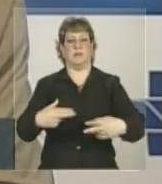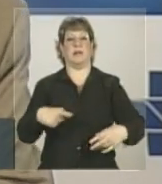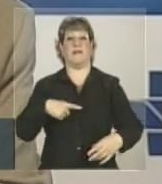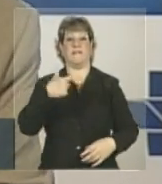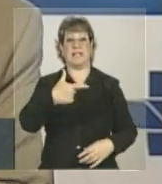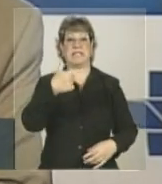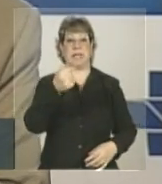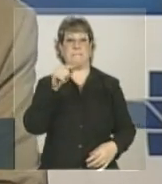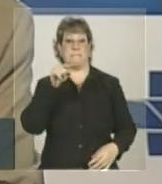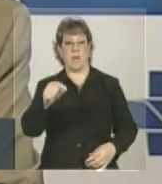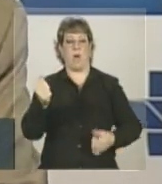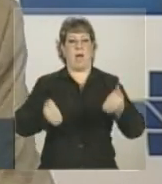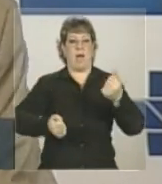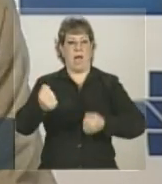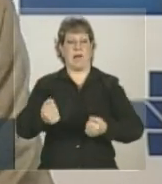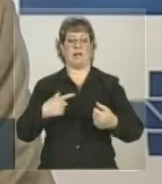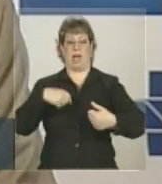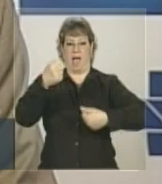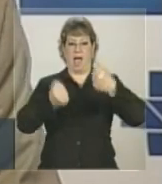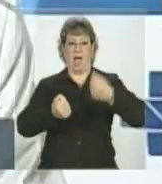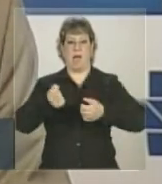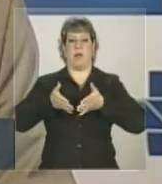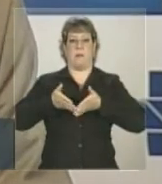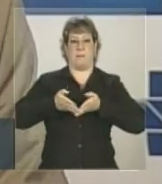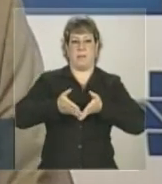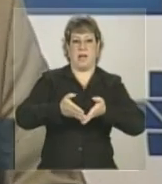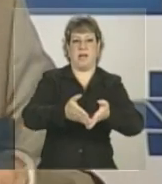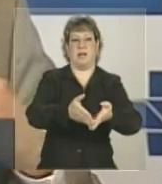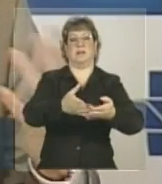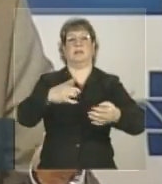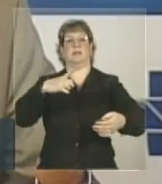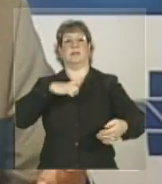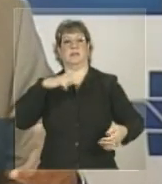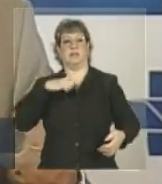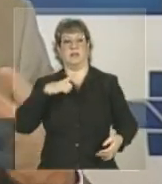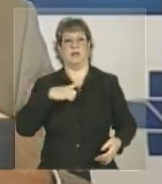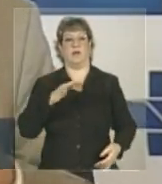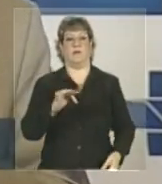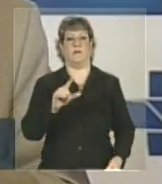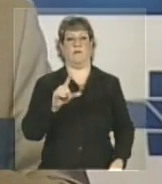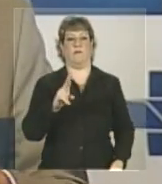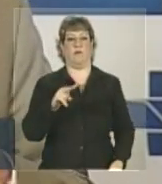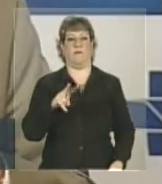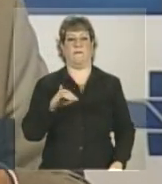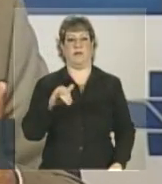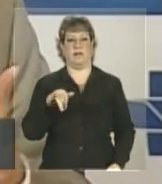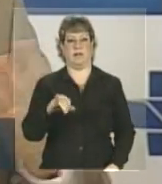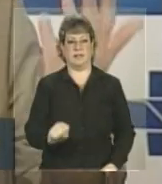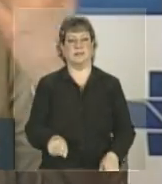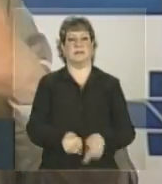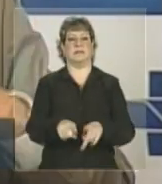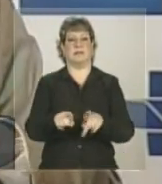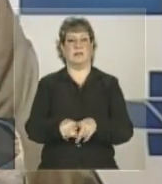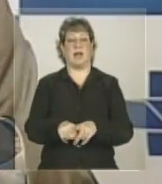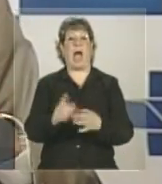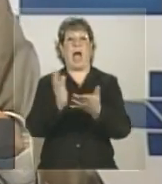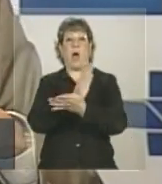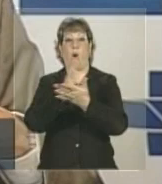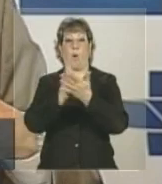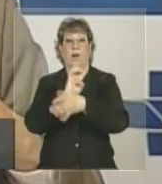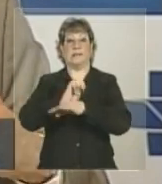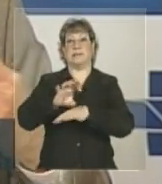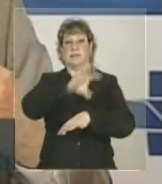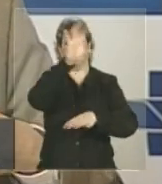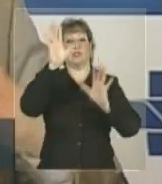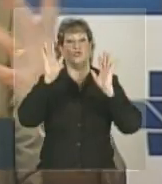são utilizados, aí terrestres, marítimos e fluviais, né? Na verdade, em alguns estados, eles já começam, inclusive, a vacinar antes do dia